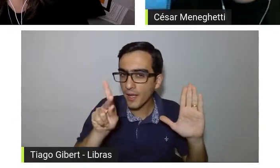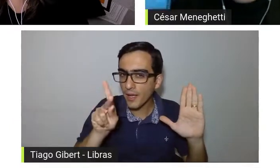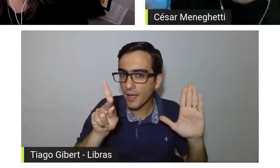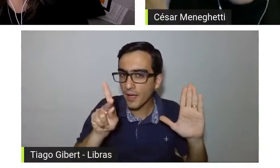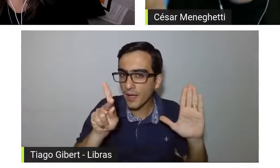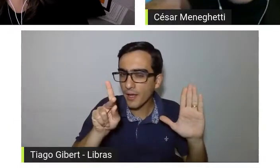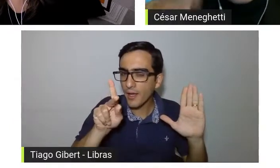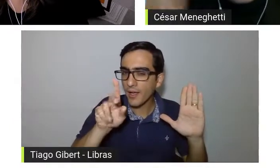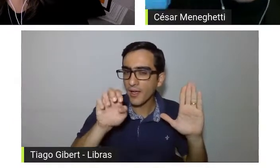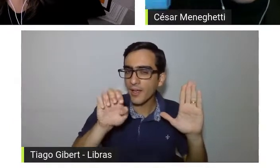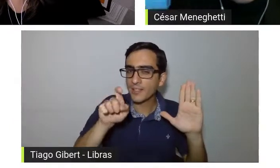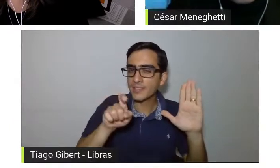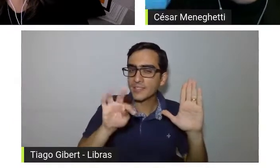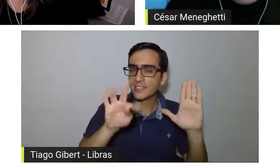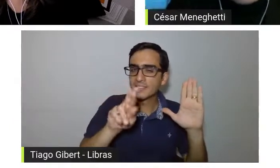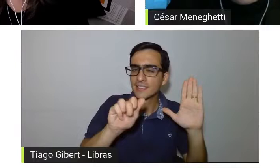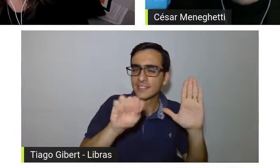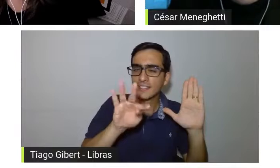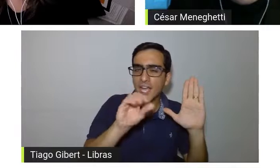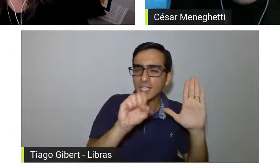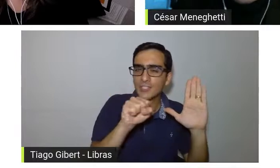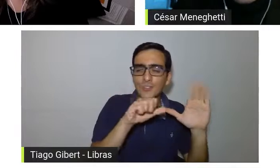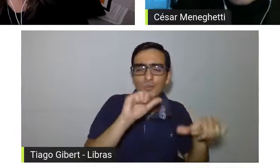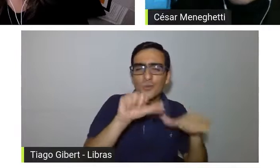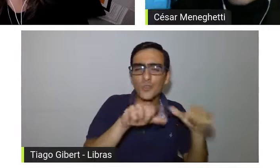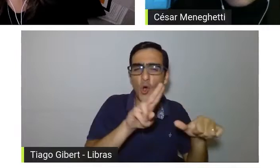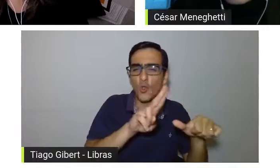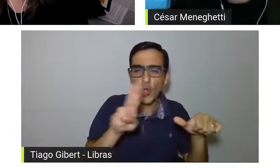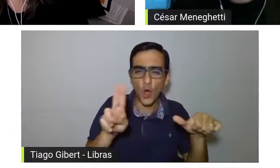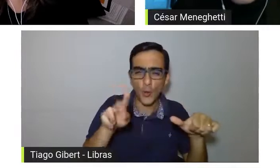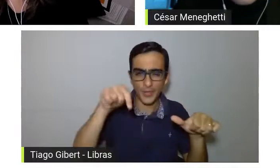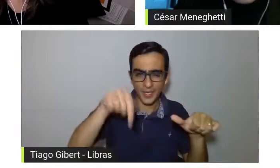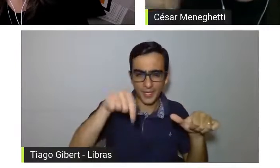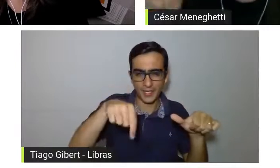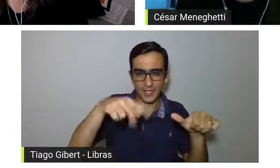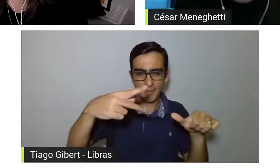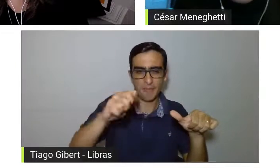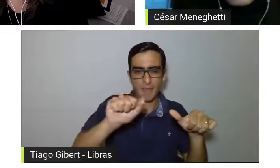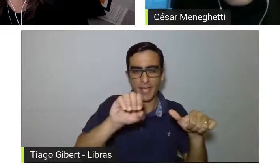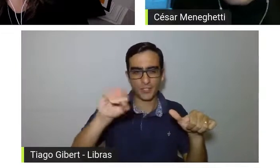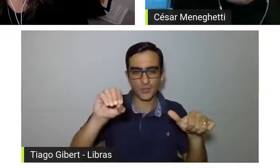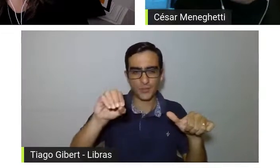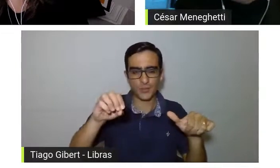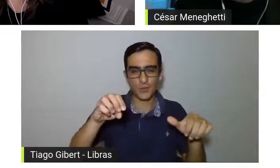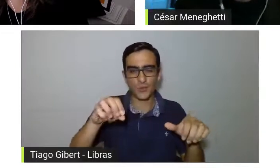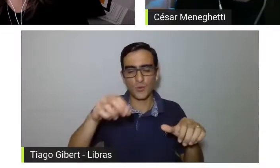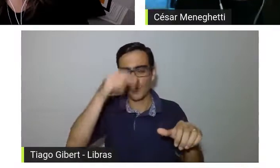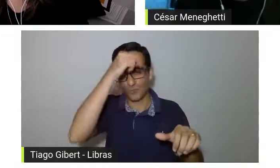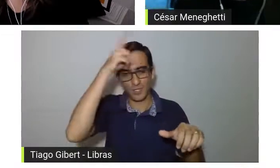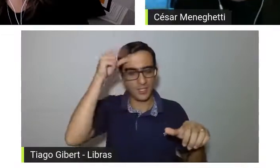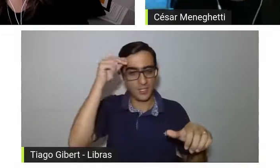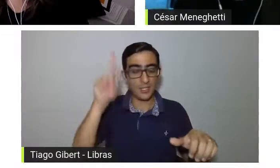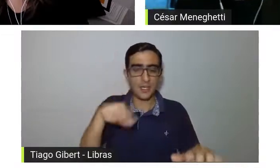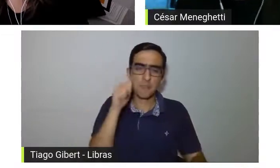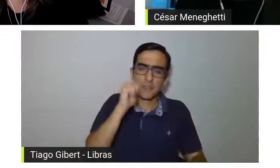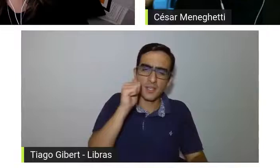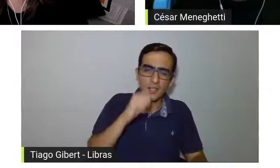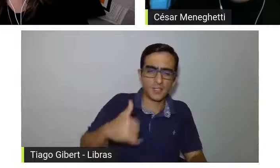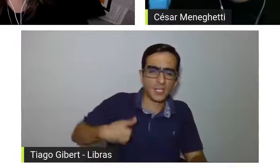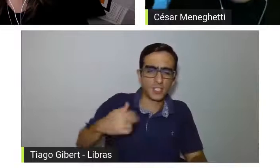Stratus, a gente fez mudou um pouco o nome do aqui no passo. Era essa menininha de 5, 6